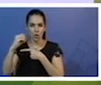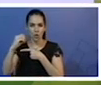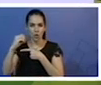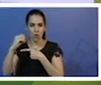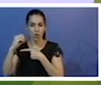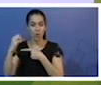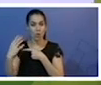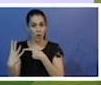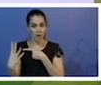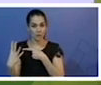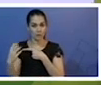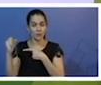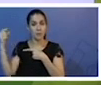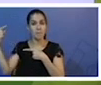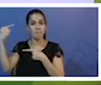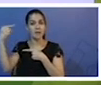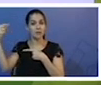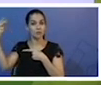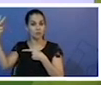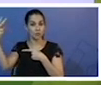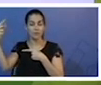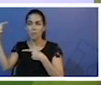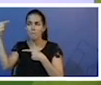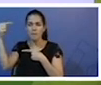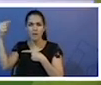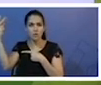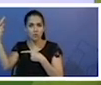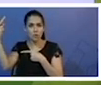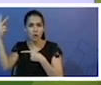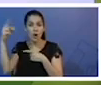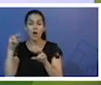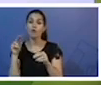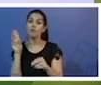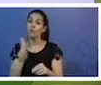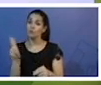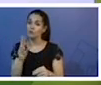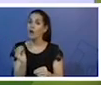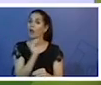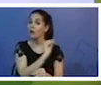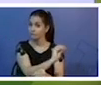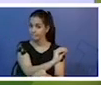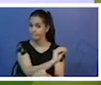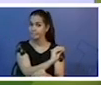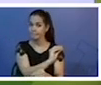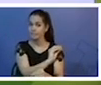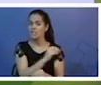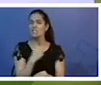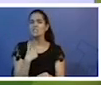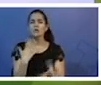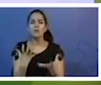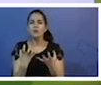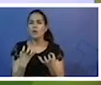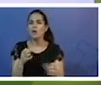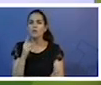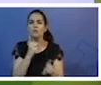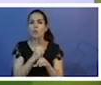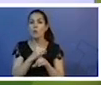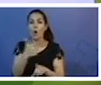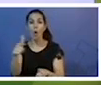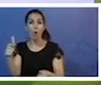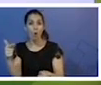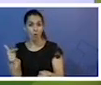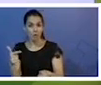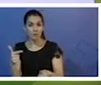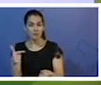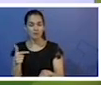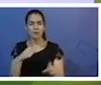vai ser -2, então essa carga que eu vou usar aqui. Se eu quisesse descobrir uma outra carga, por exemplo, do CO3,